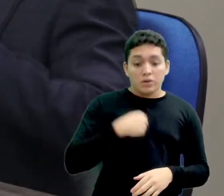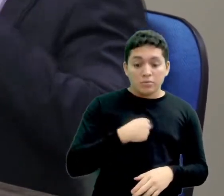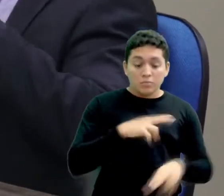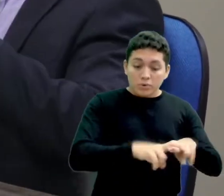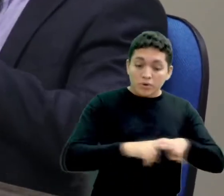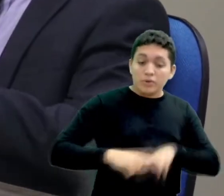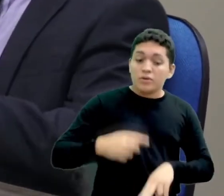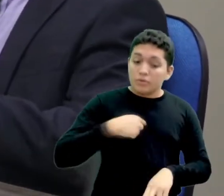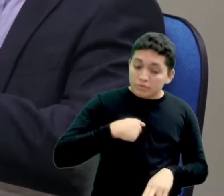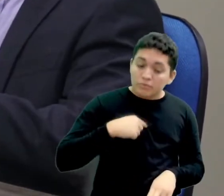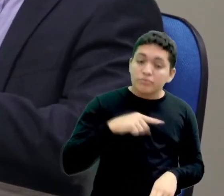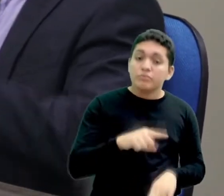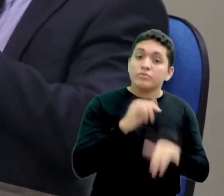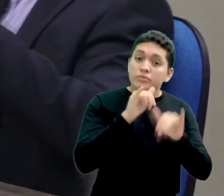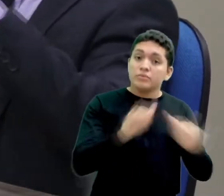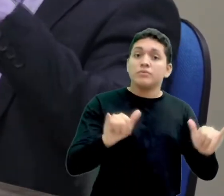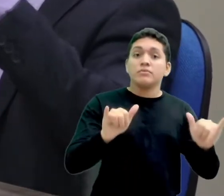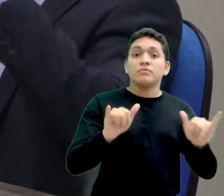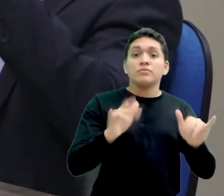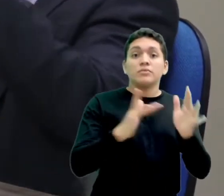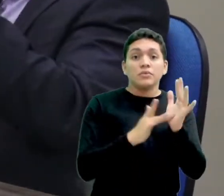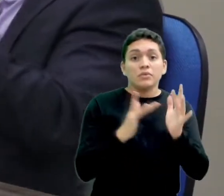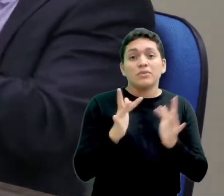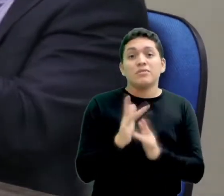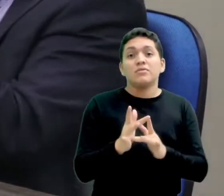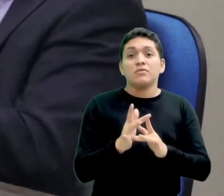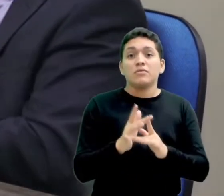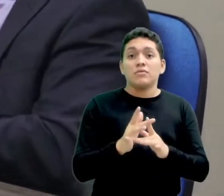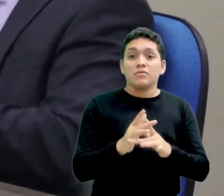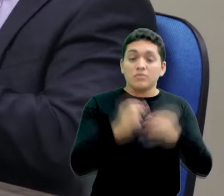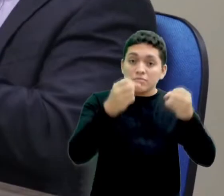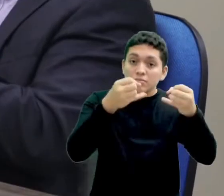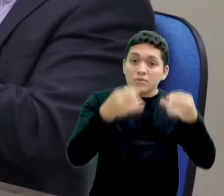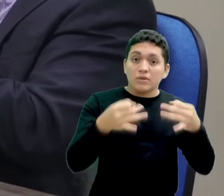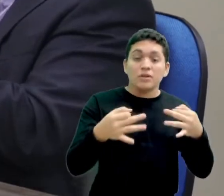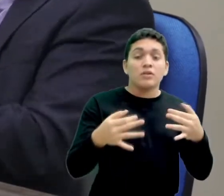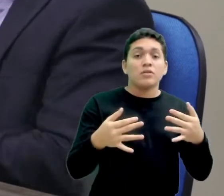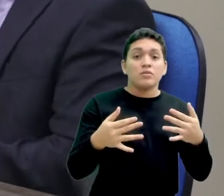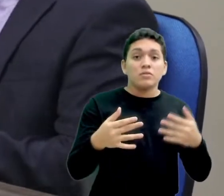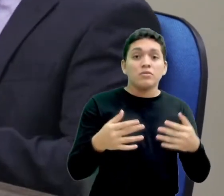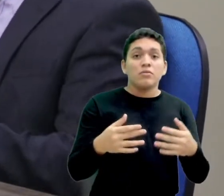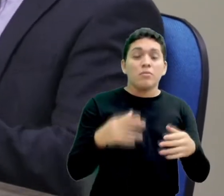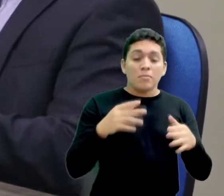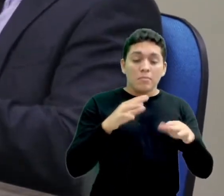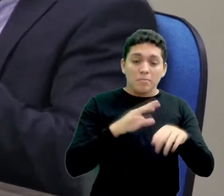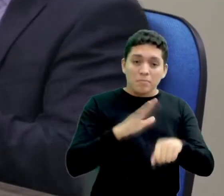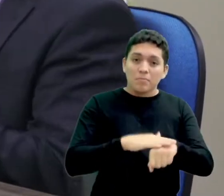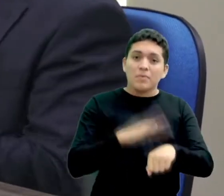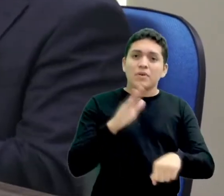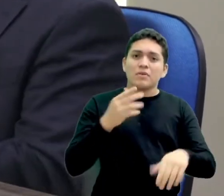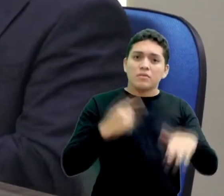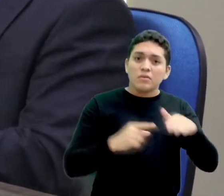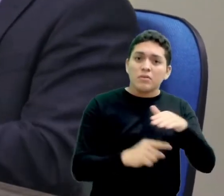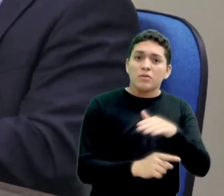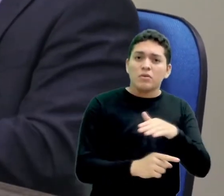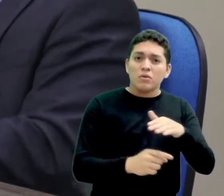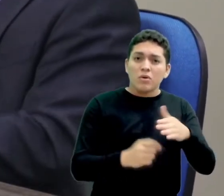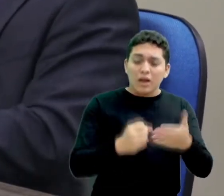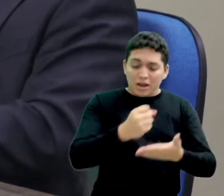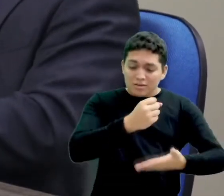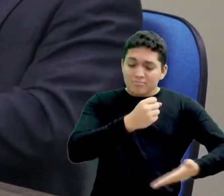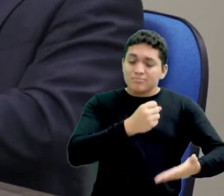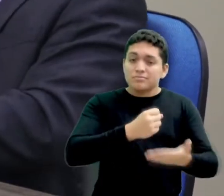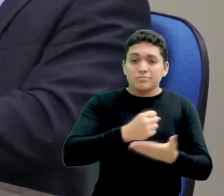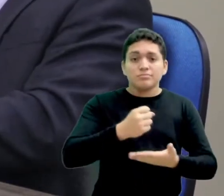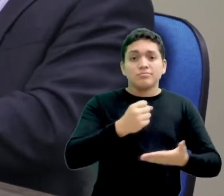digo, e calma, Jesus está trazendo algo muito mais refinado, os princípios, a moral de fato.